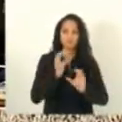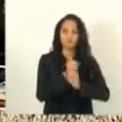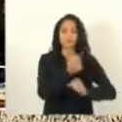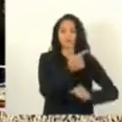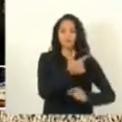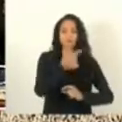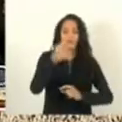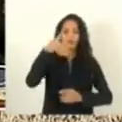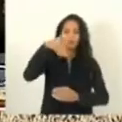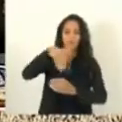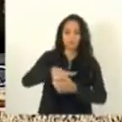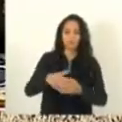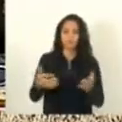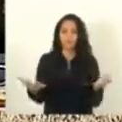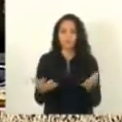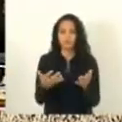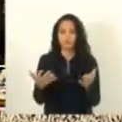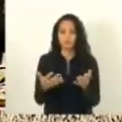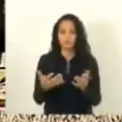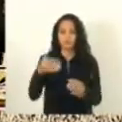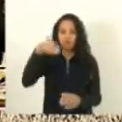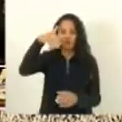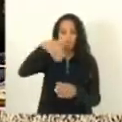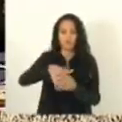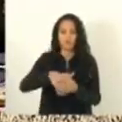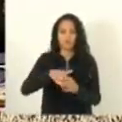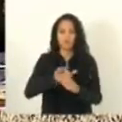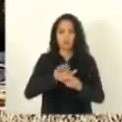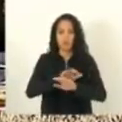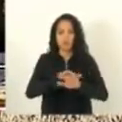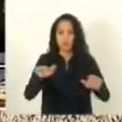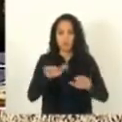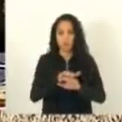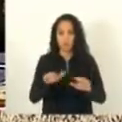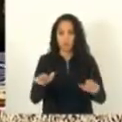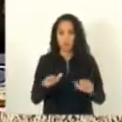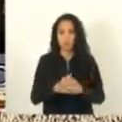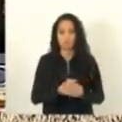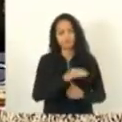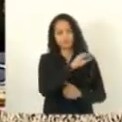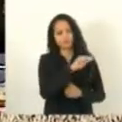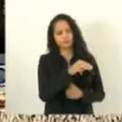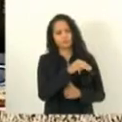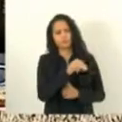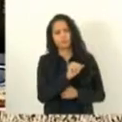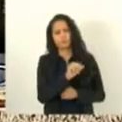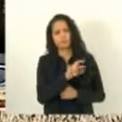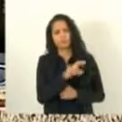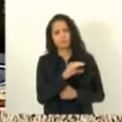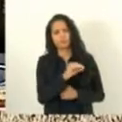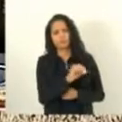27 votos. Está nesse momento encerrada a votação. Marquinhos? Marcos?